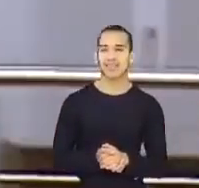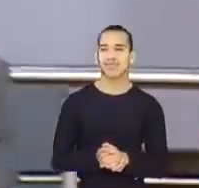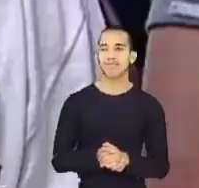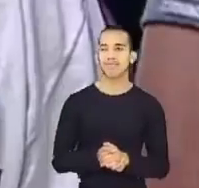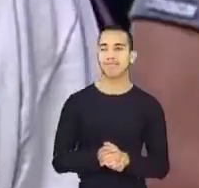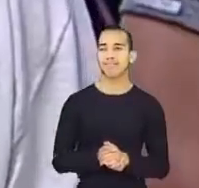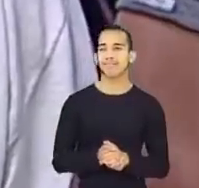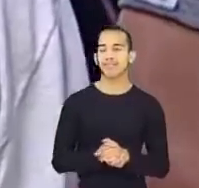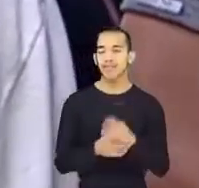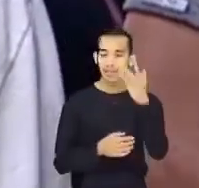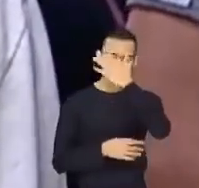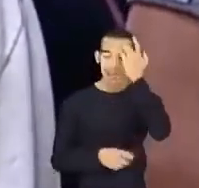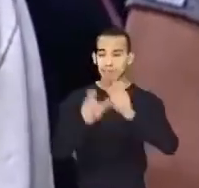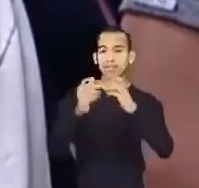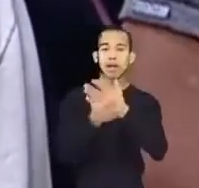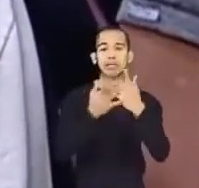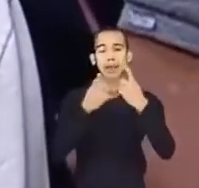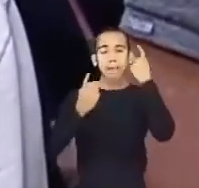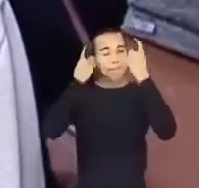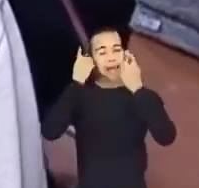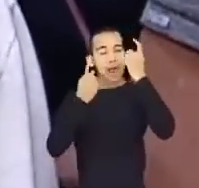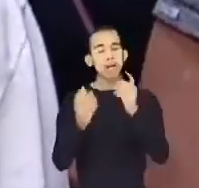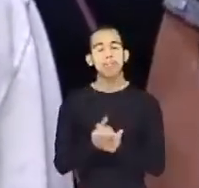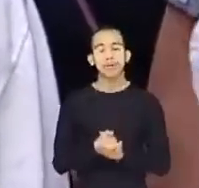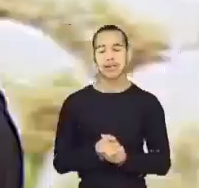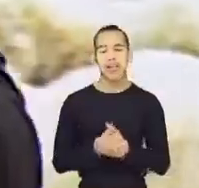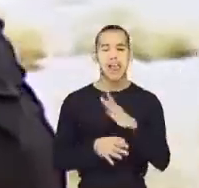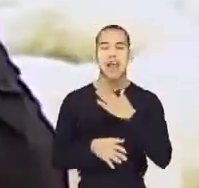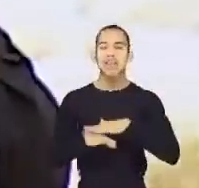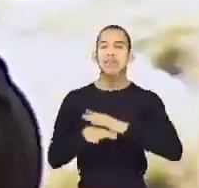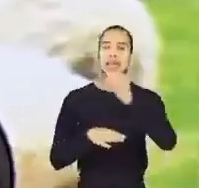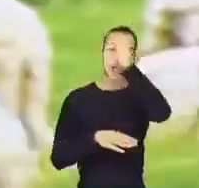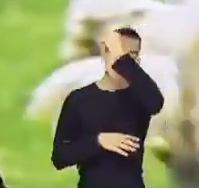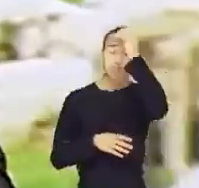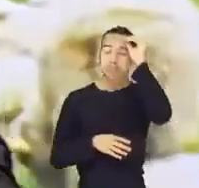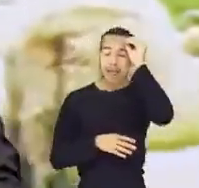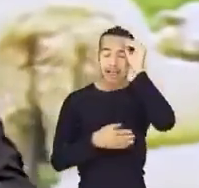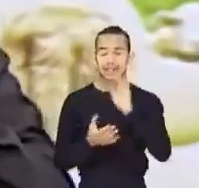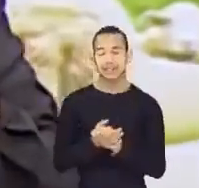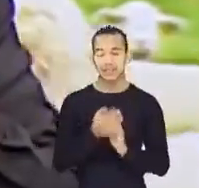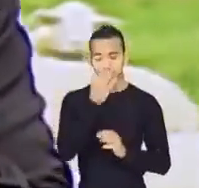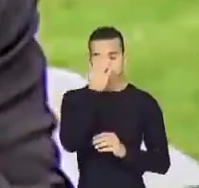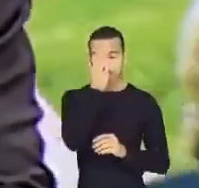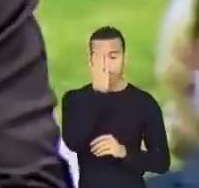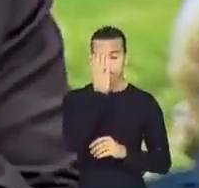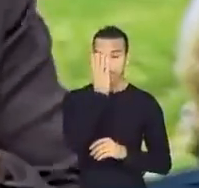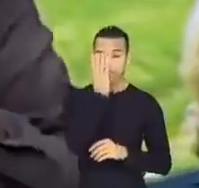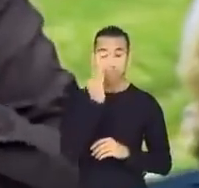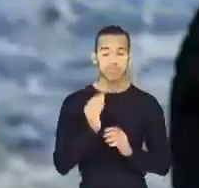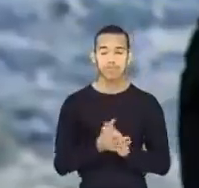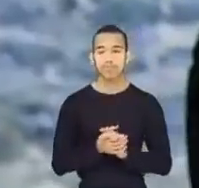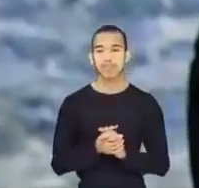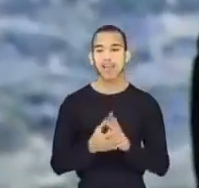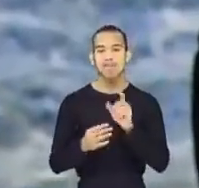Alguém deve ter ficado preocupado, a senhorinha, tadinha, mais inocente, né? Aí, o que eu quero